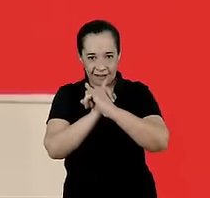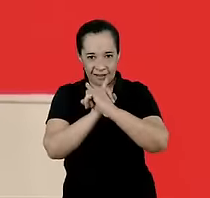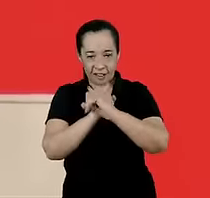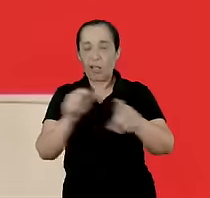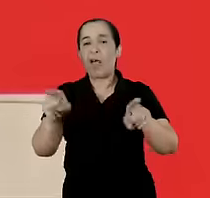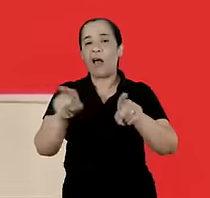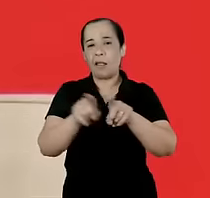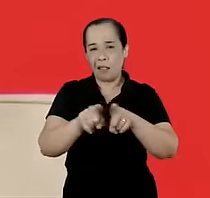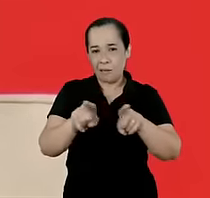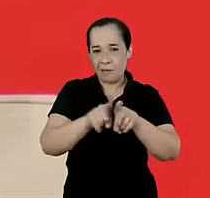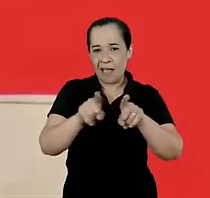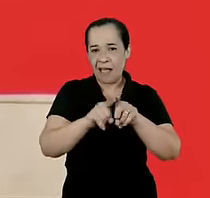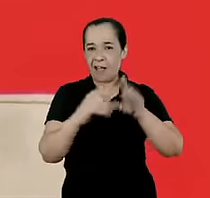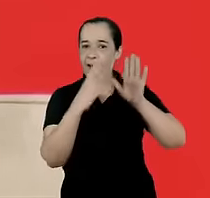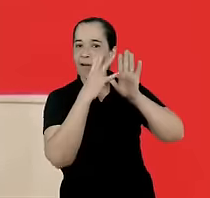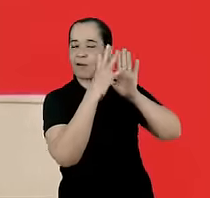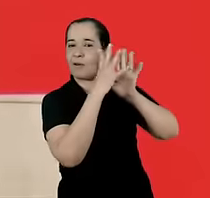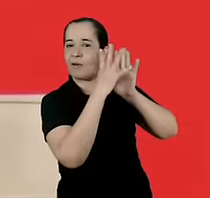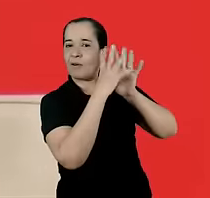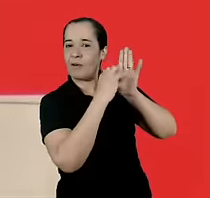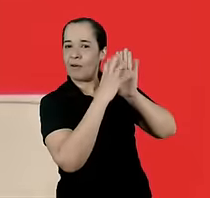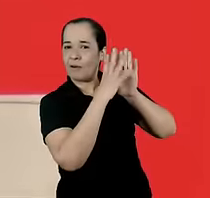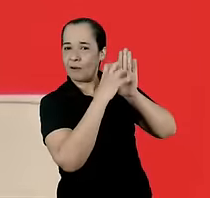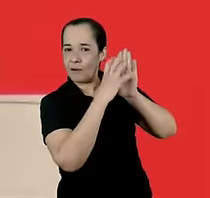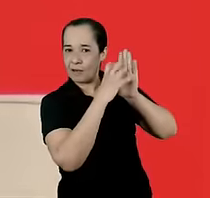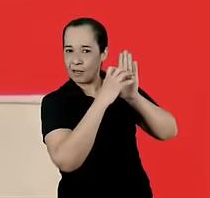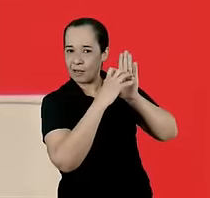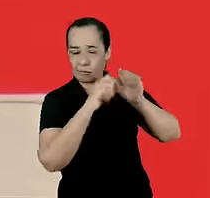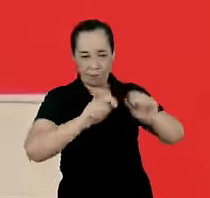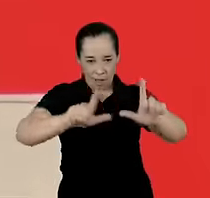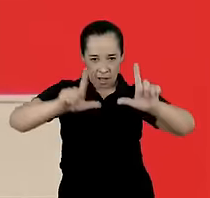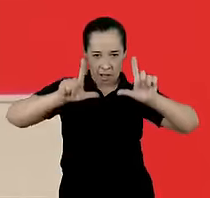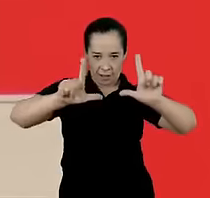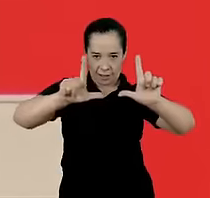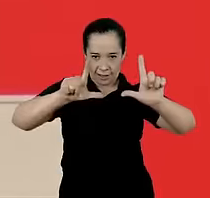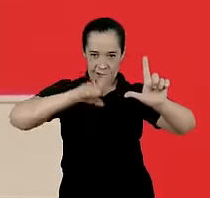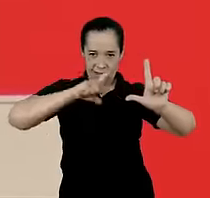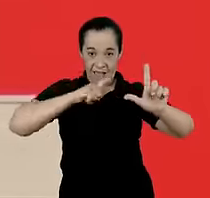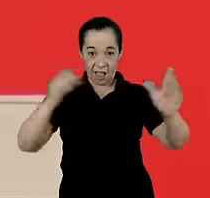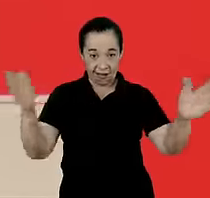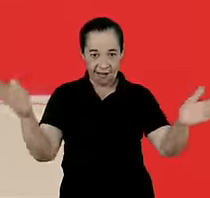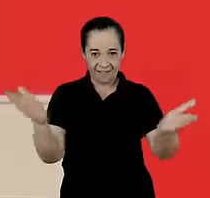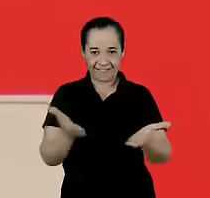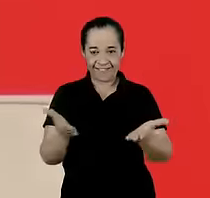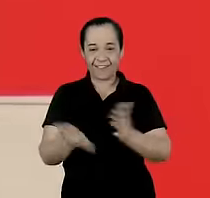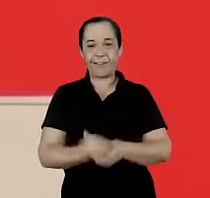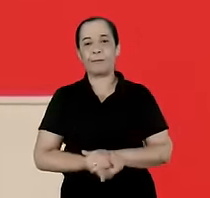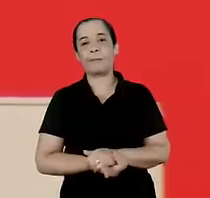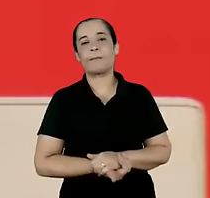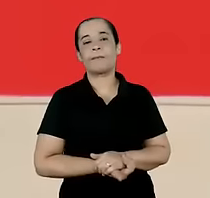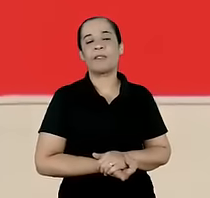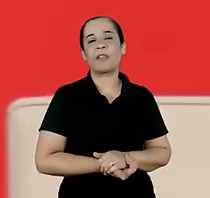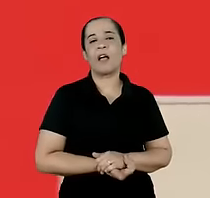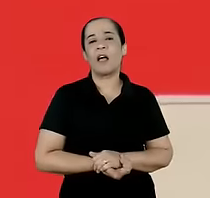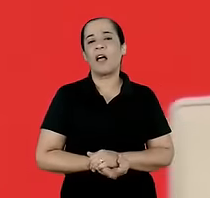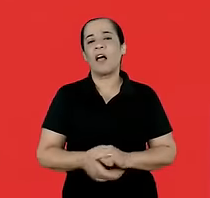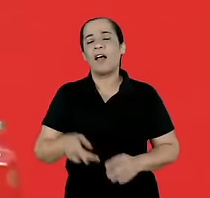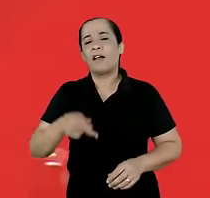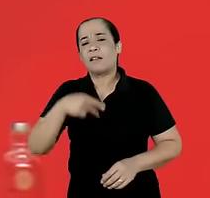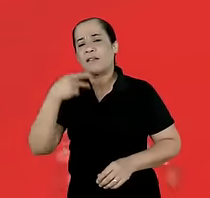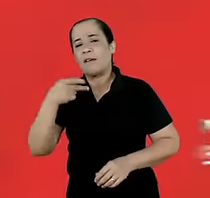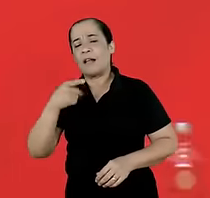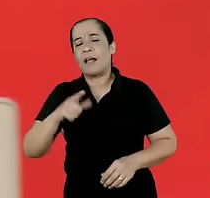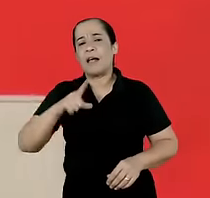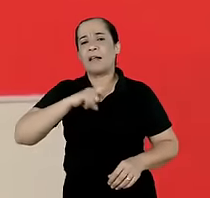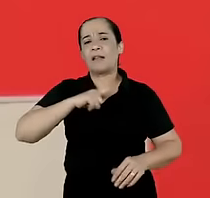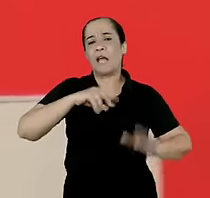Code também o QR Code na tela de transmissão bom agora a gente vai falar sobre regulamentação